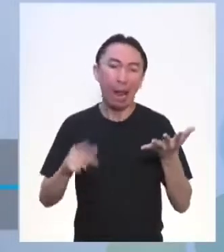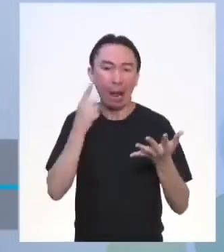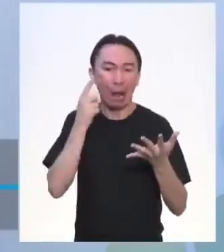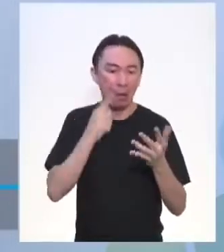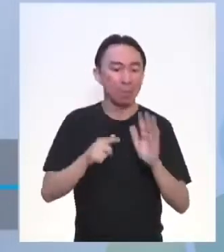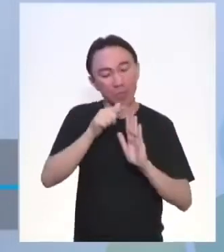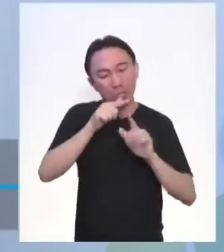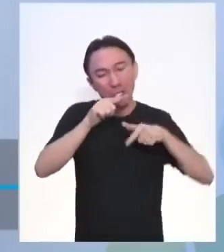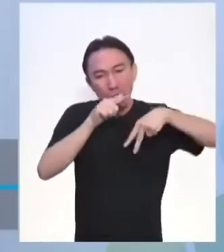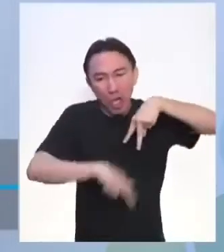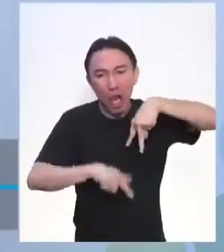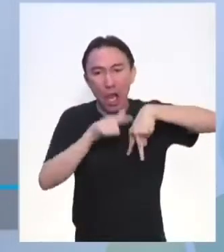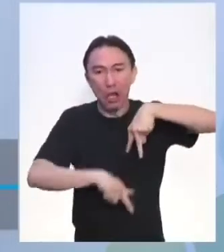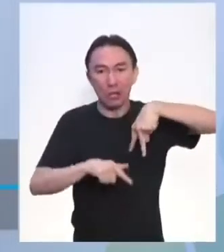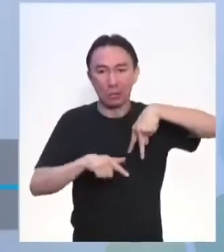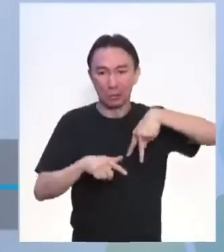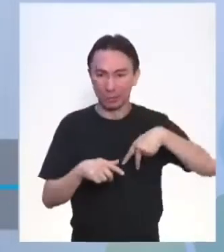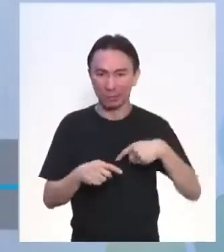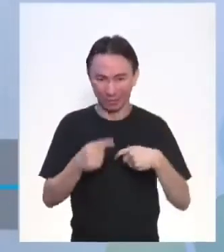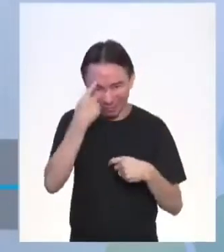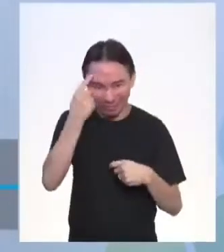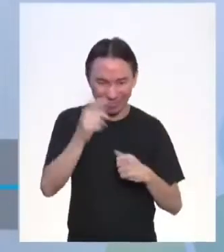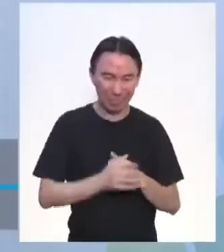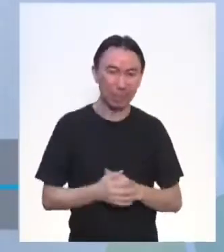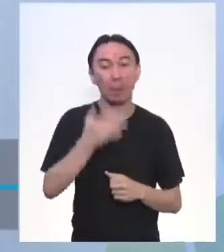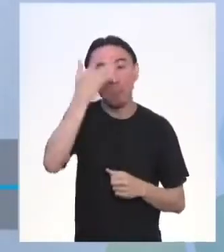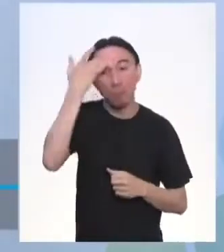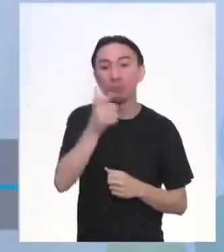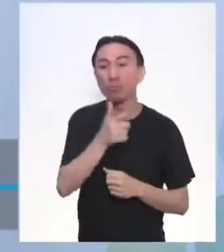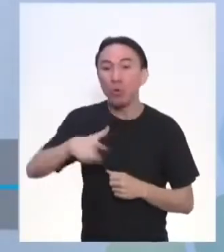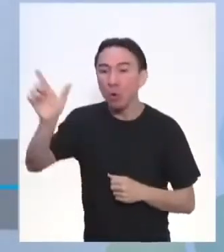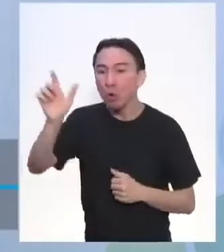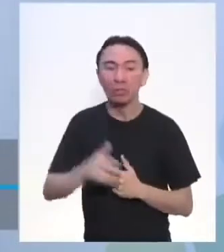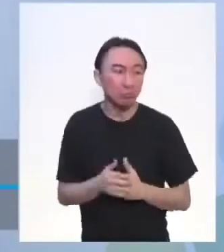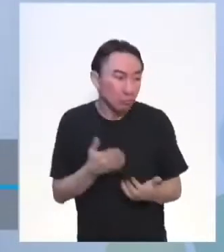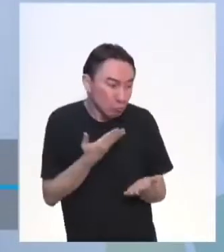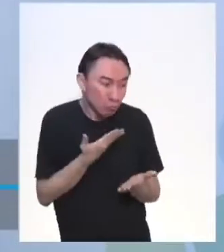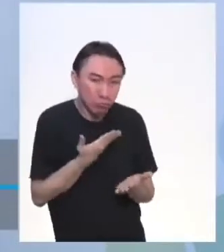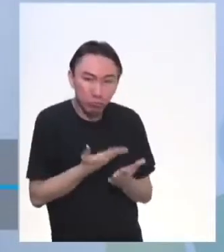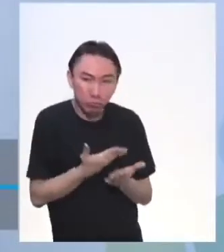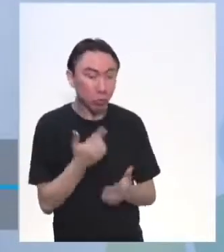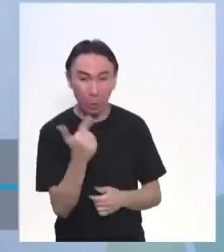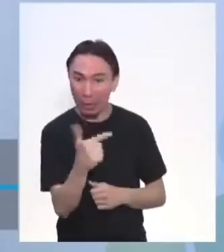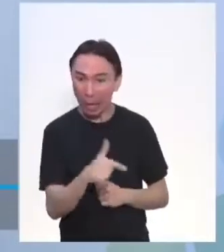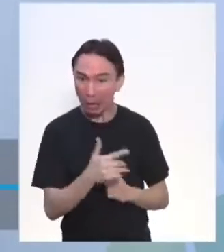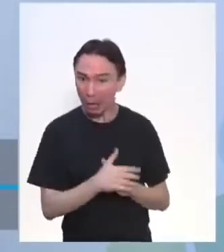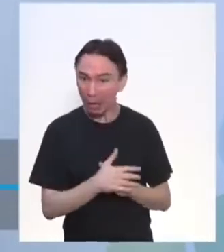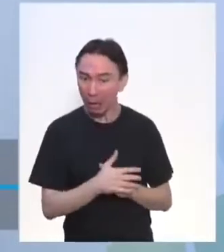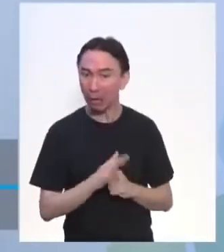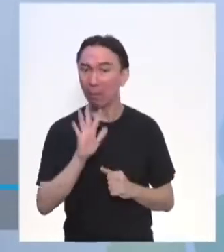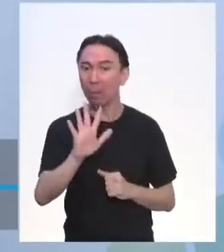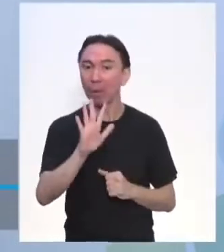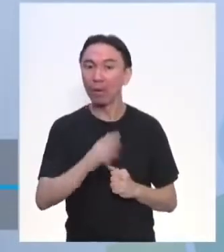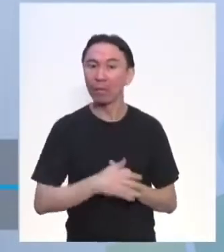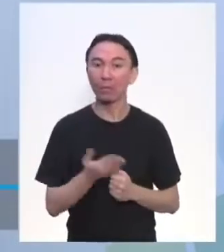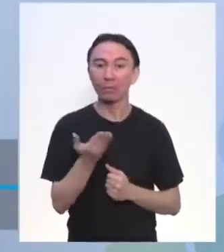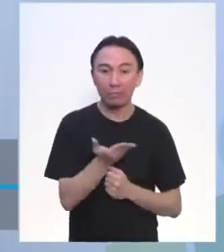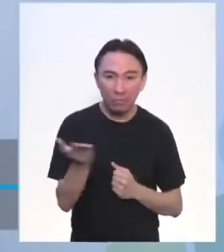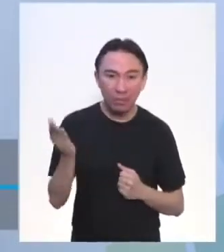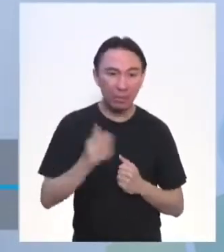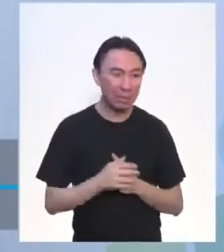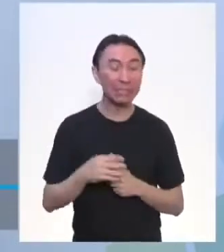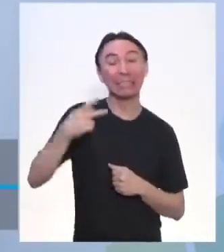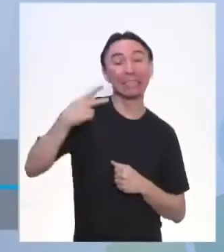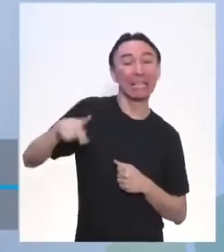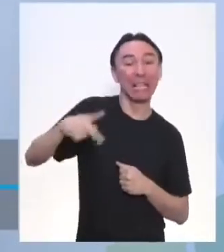Diferente de uma pessoa que talvez não tenha tido acesso aos estudos por N motivos, né? E aí, para a pessoa, para o contexto